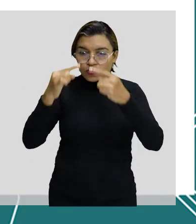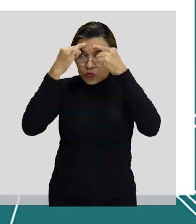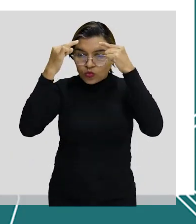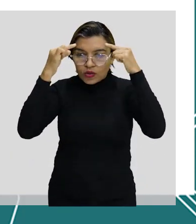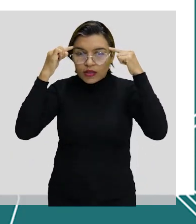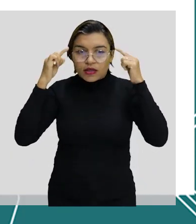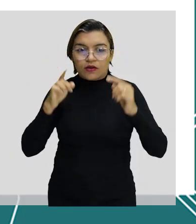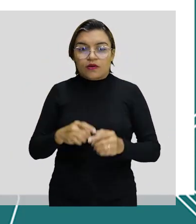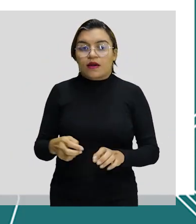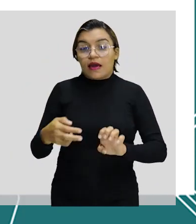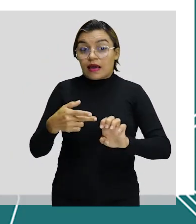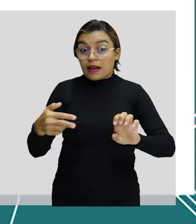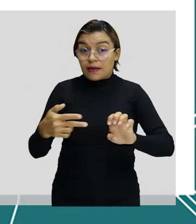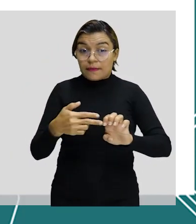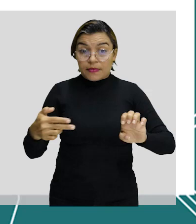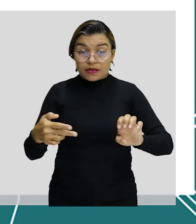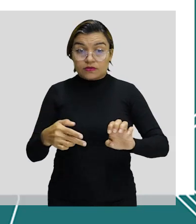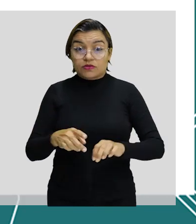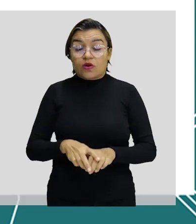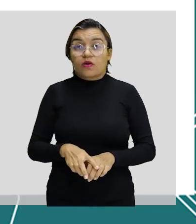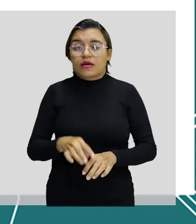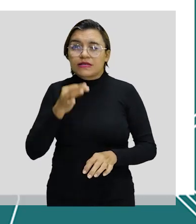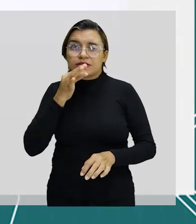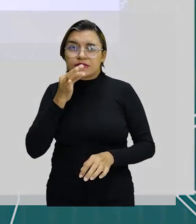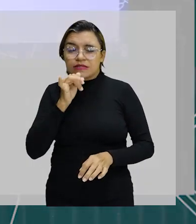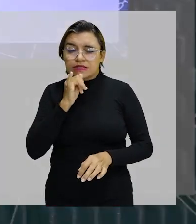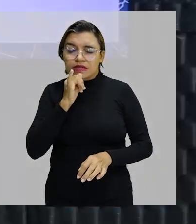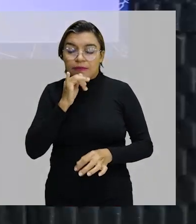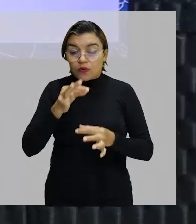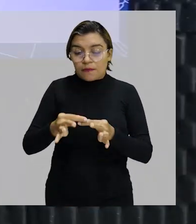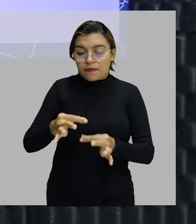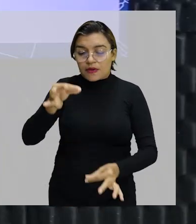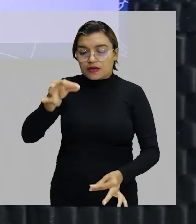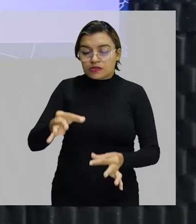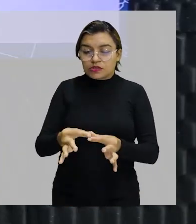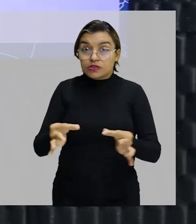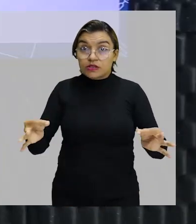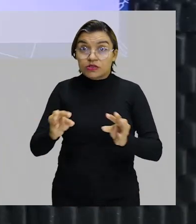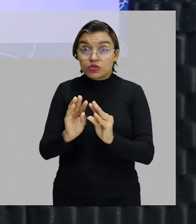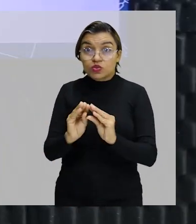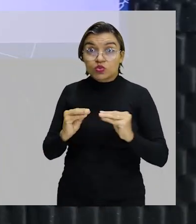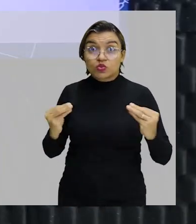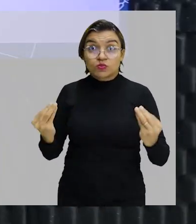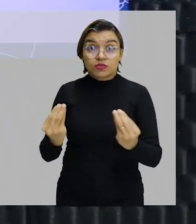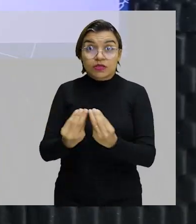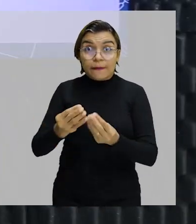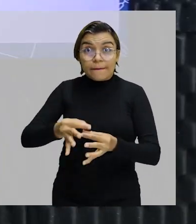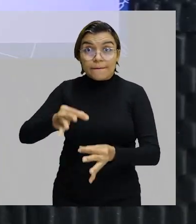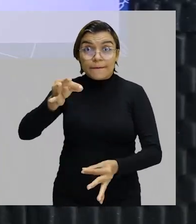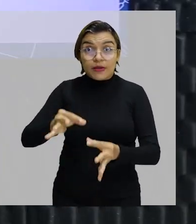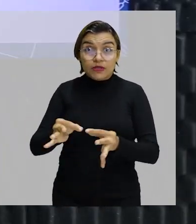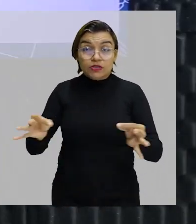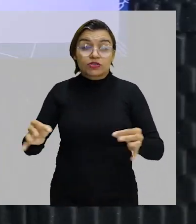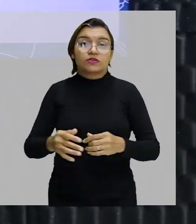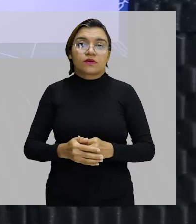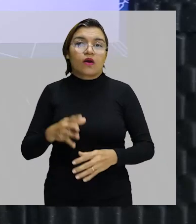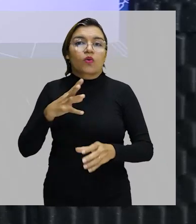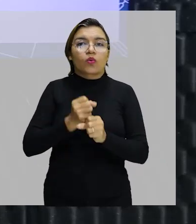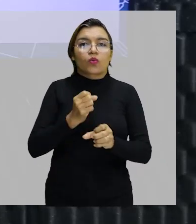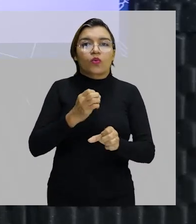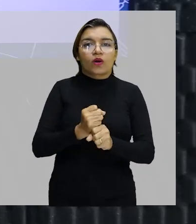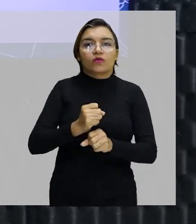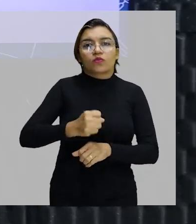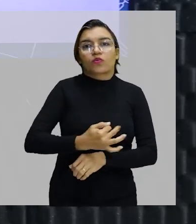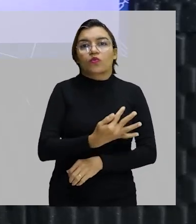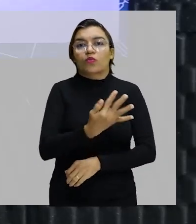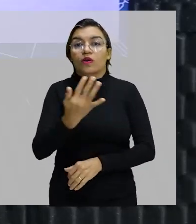medição, medição dos elementos, ou seja, medição das substâncias. É o cálculo das quantidades